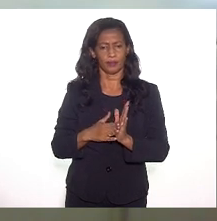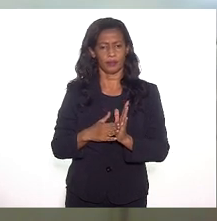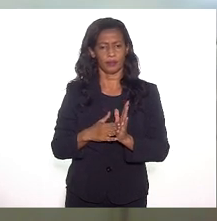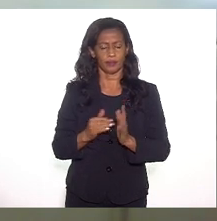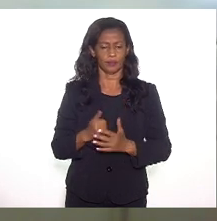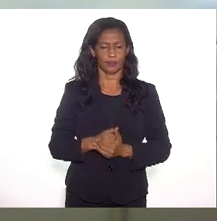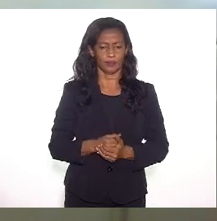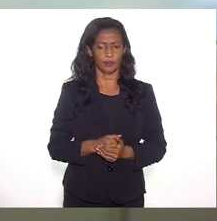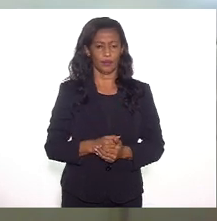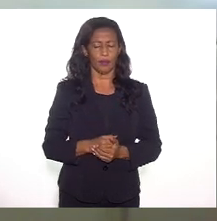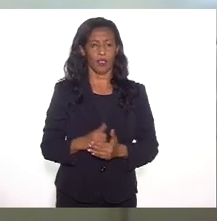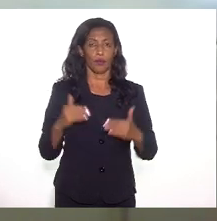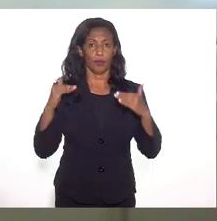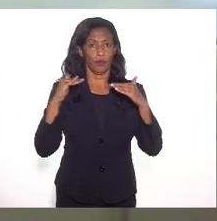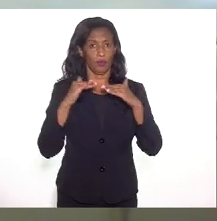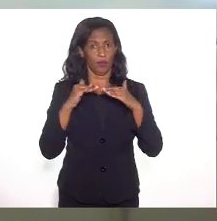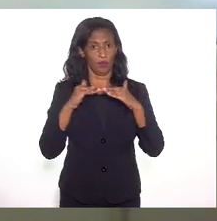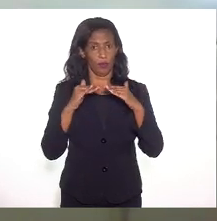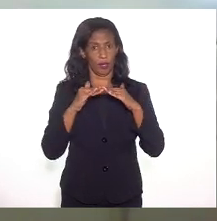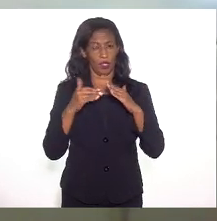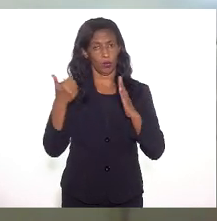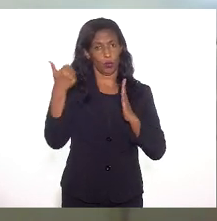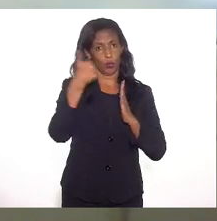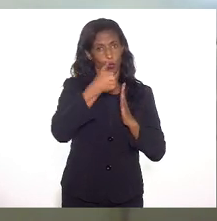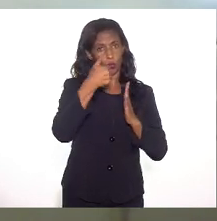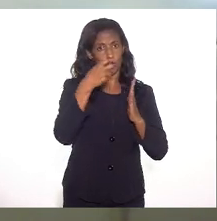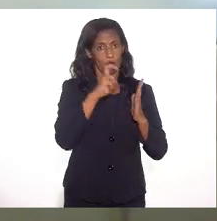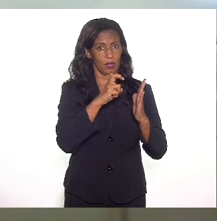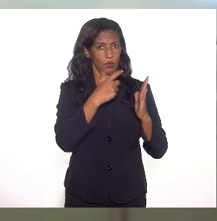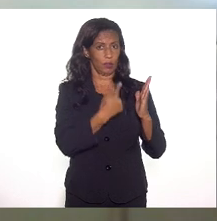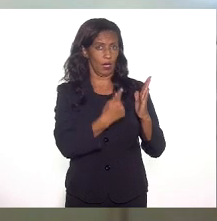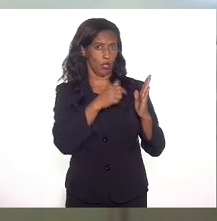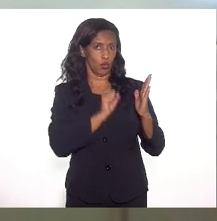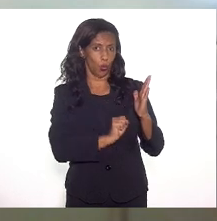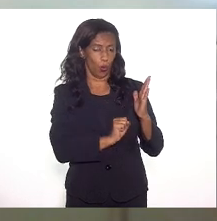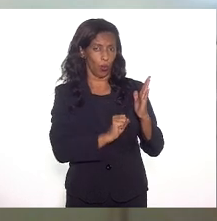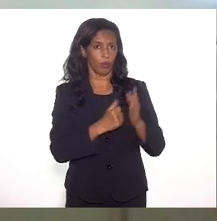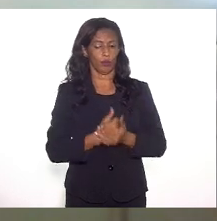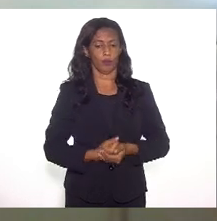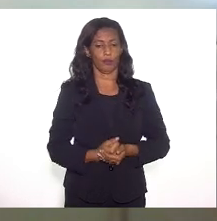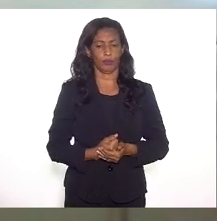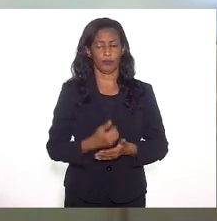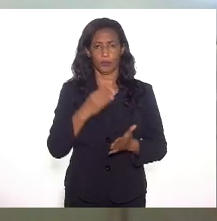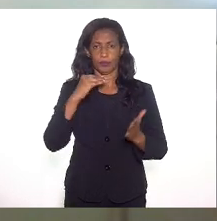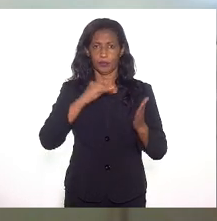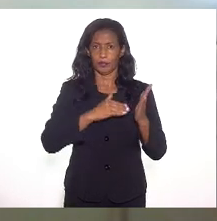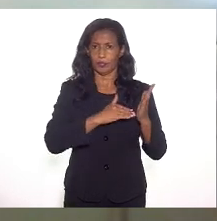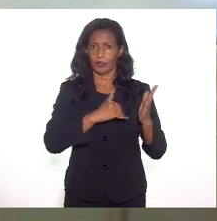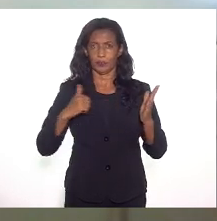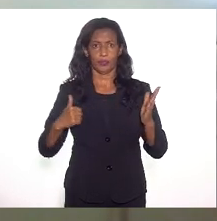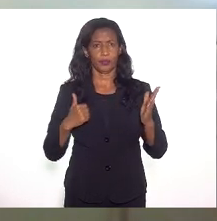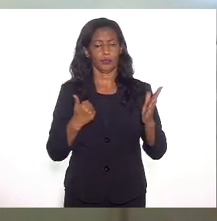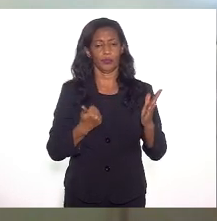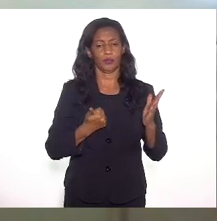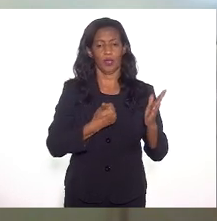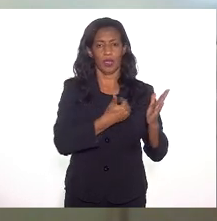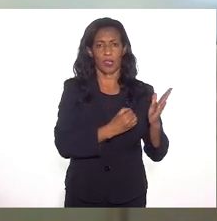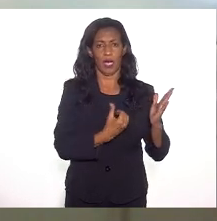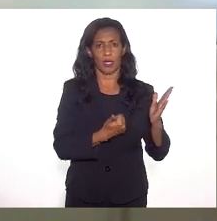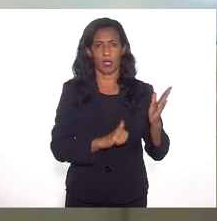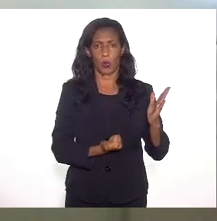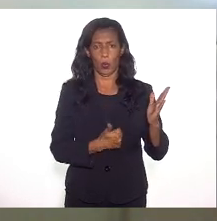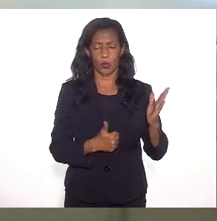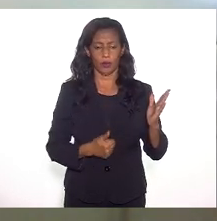Pacheco, foi favorável às emendas 1, 5, 7 e 8, pela prejudicabilidade das emendas número 10 e